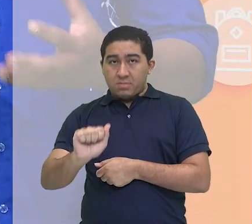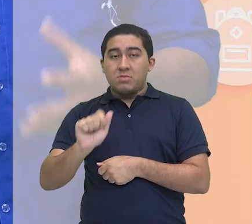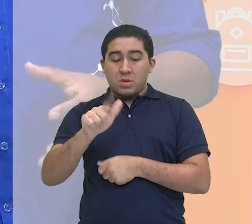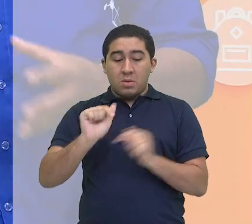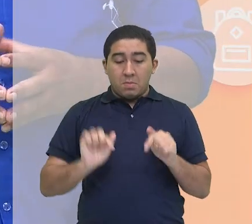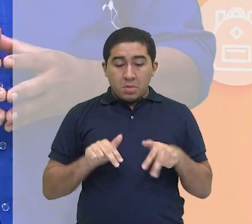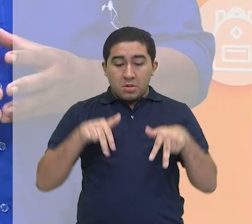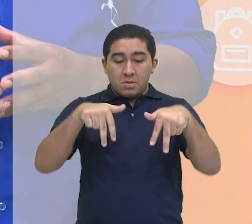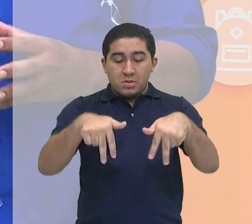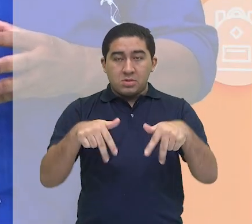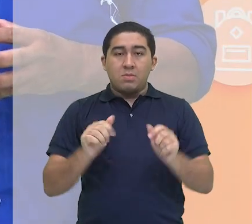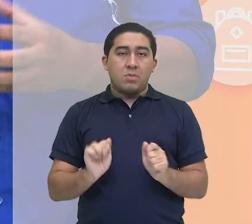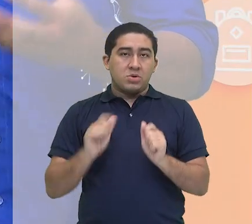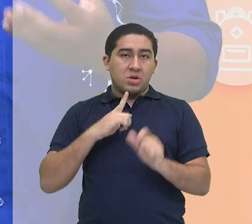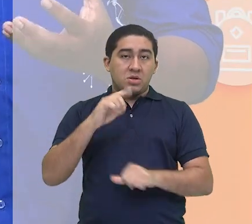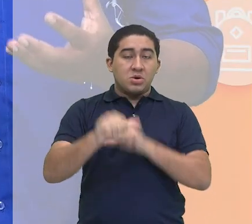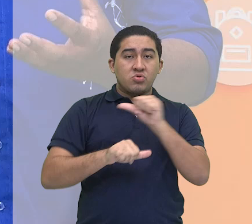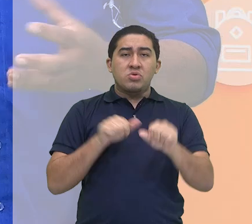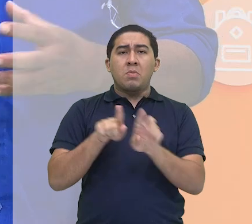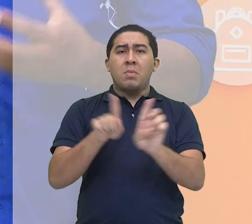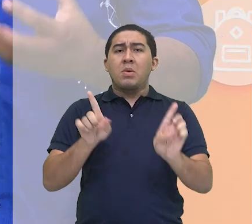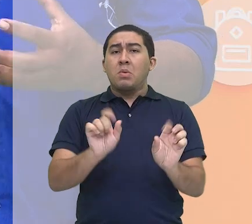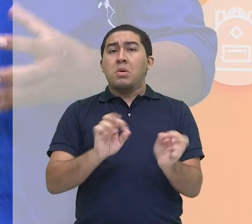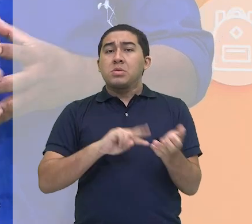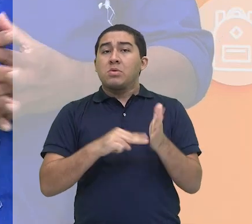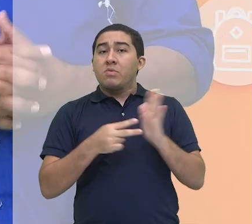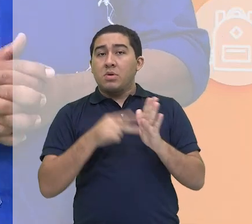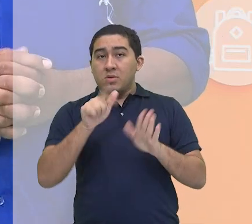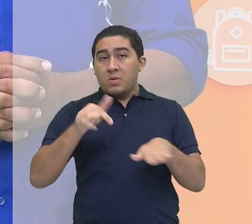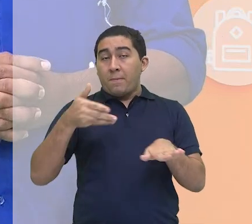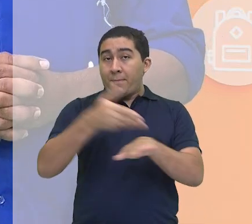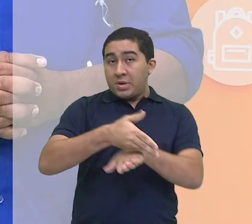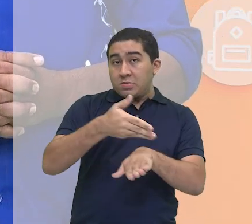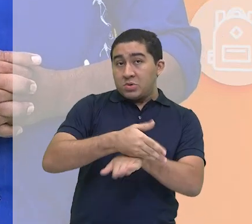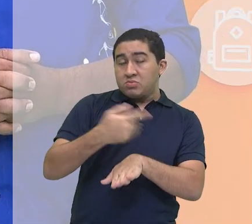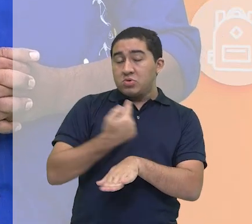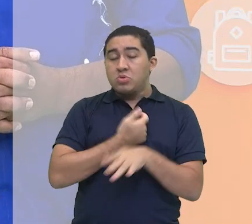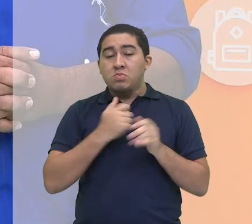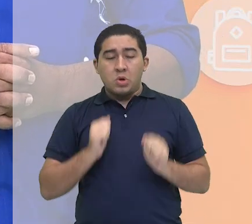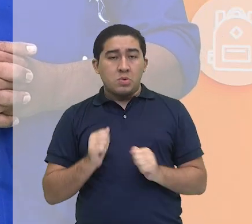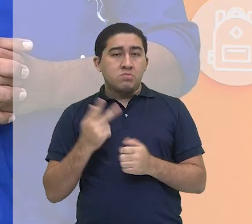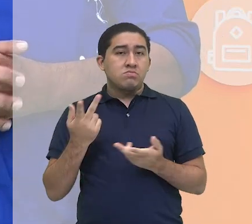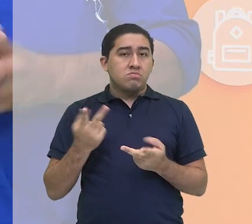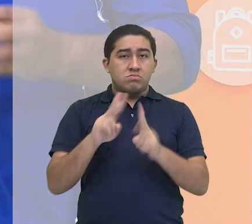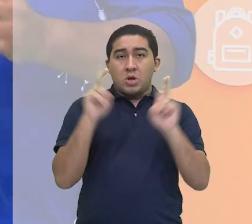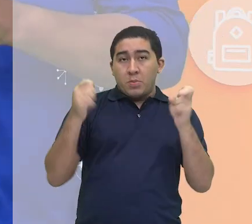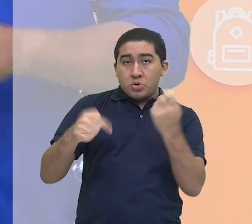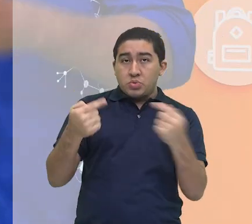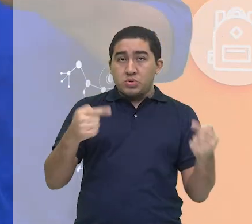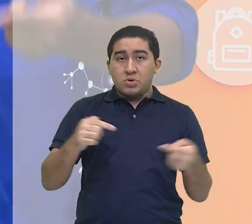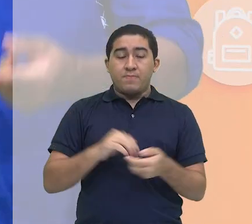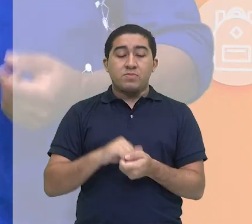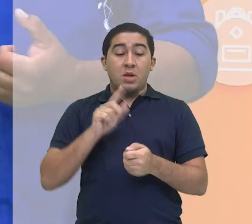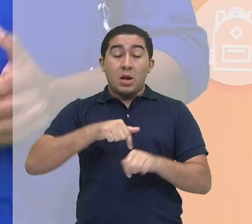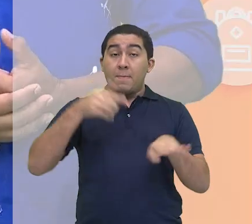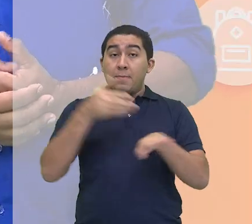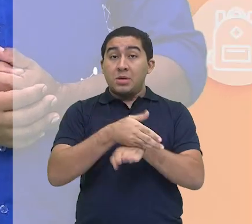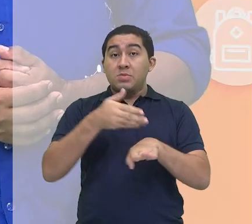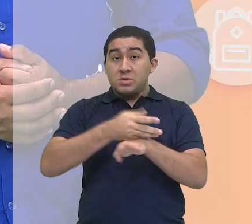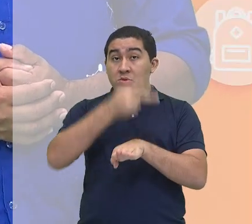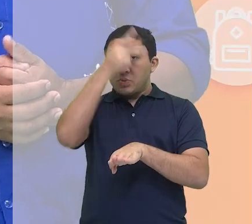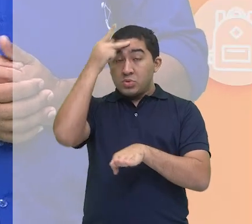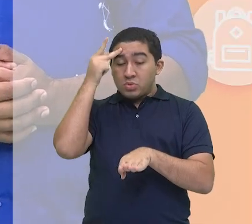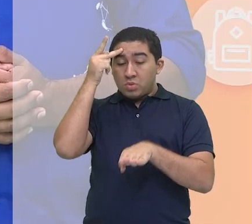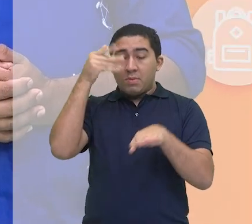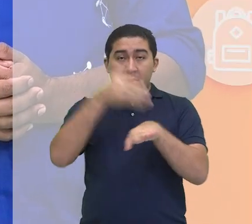aí uma transformação. Mas o que é isso, então, esse engajamento que nós podemos falar aqui? É essa participação ativa das